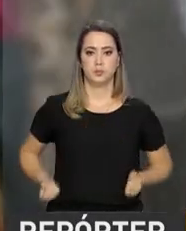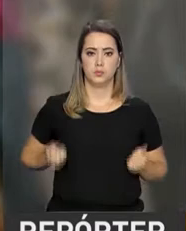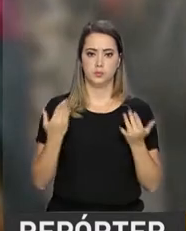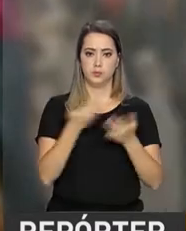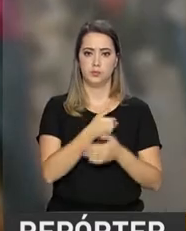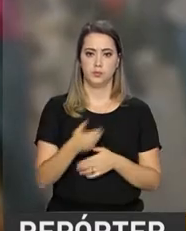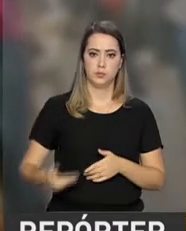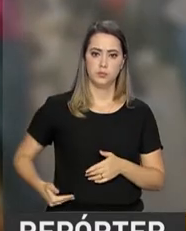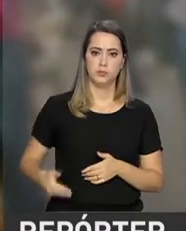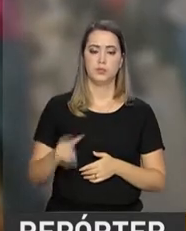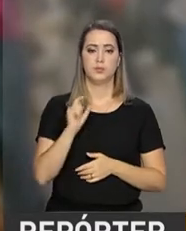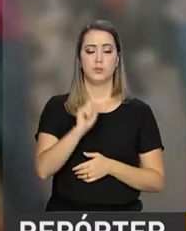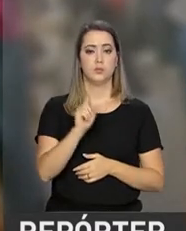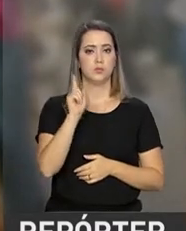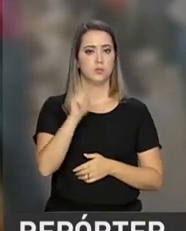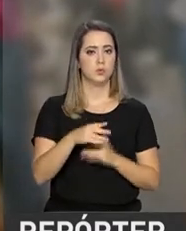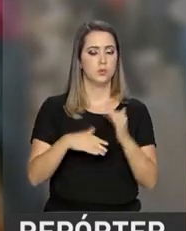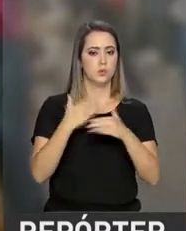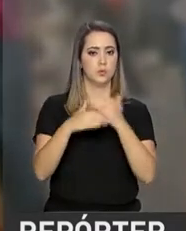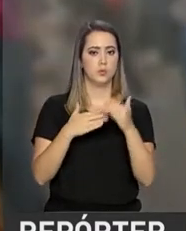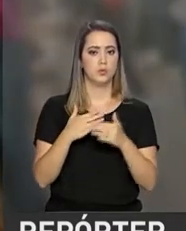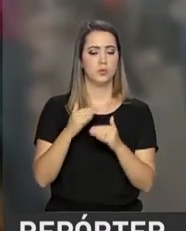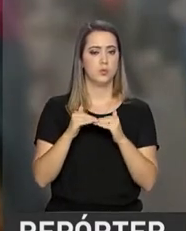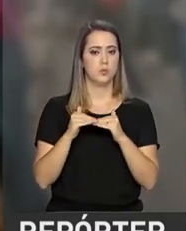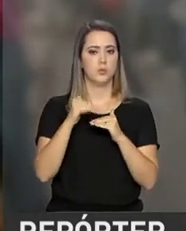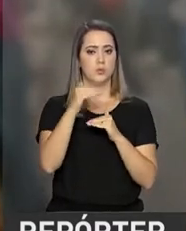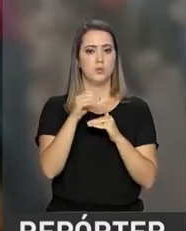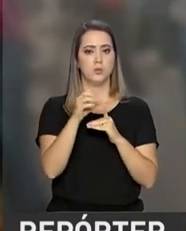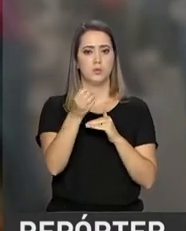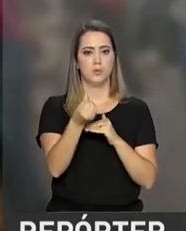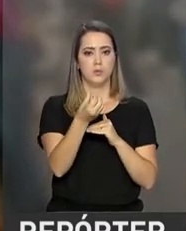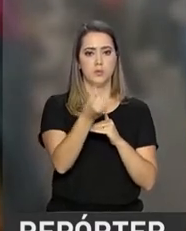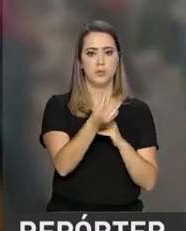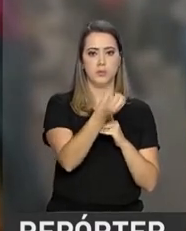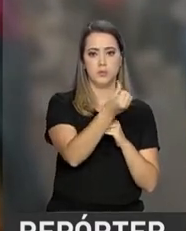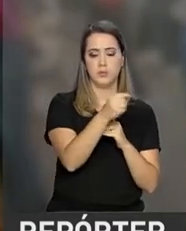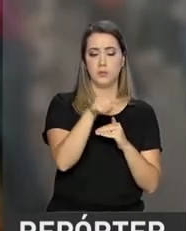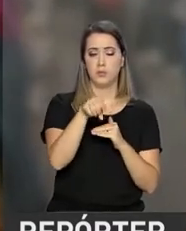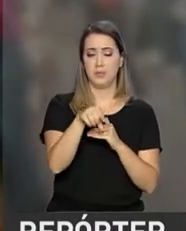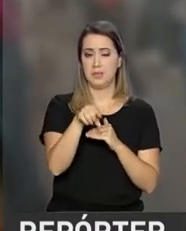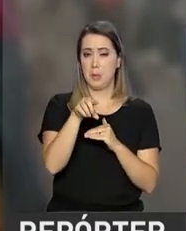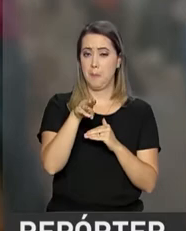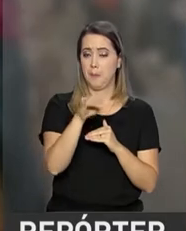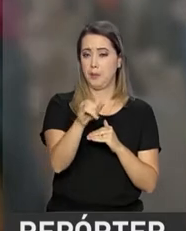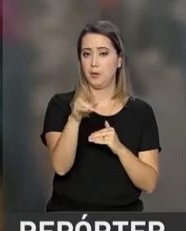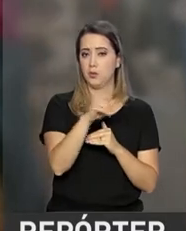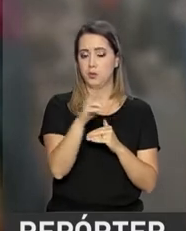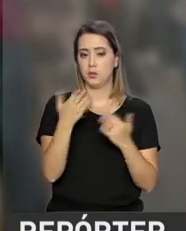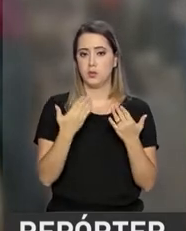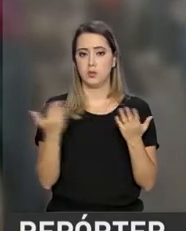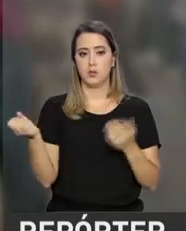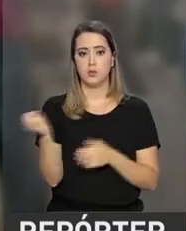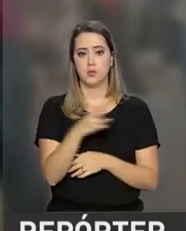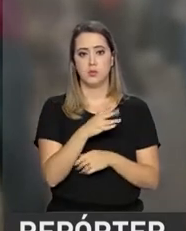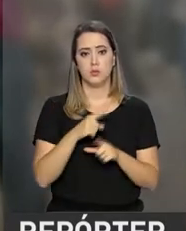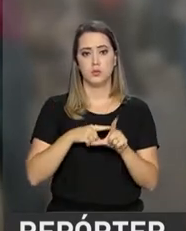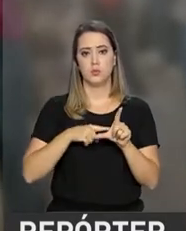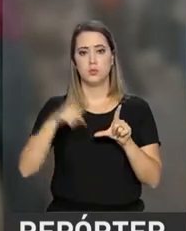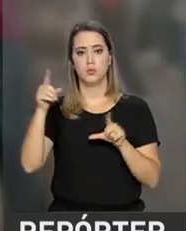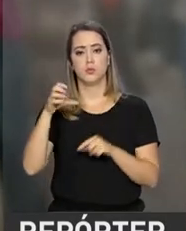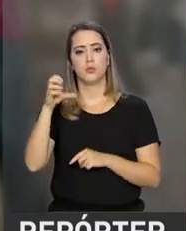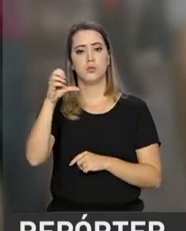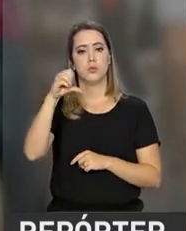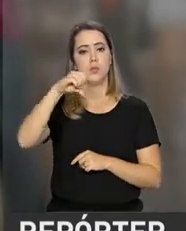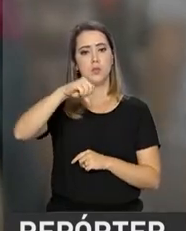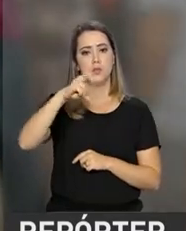do governo com a Seguridade passaram de pouco mais de 660 bilhões de reais para um número superior